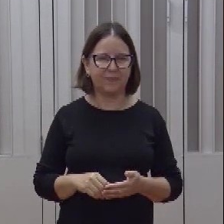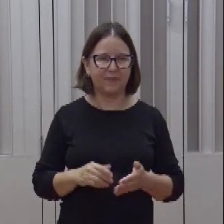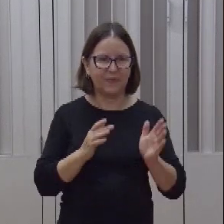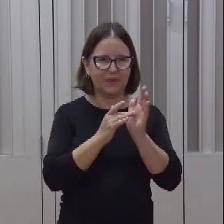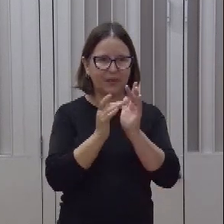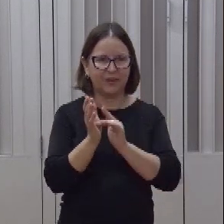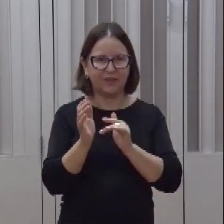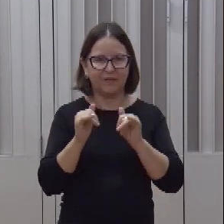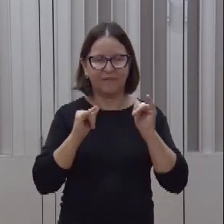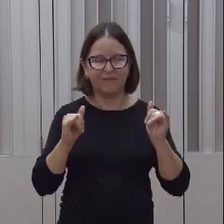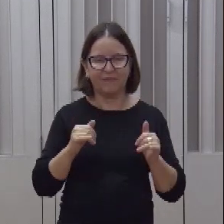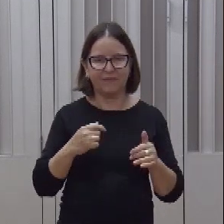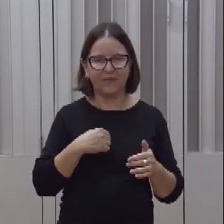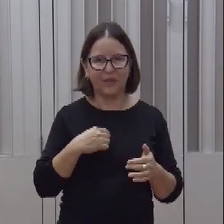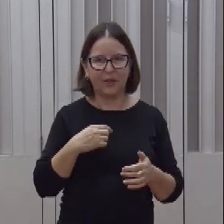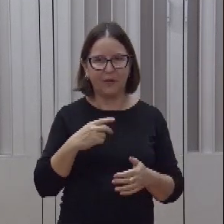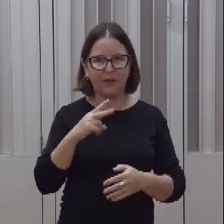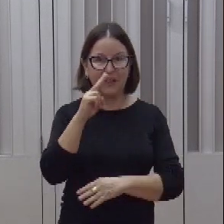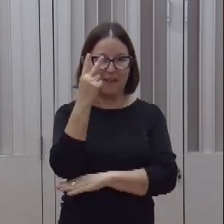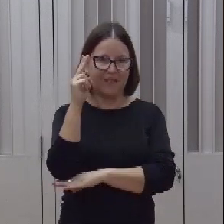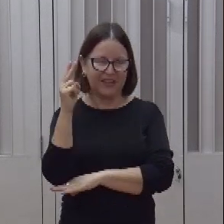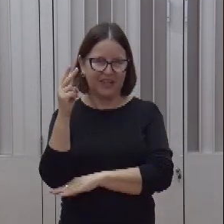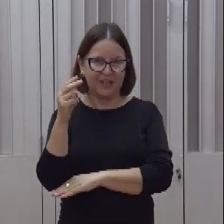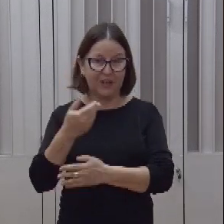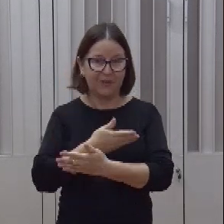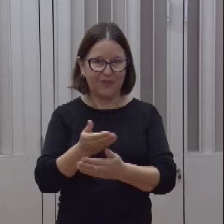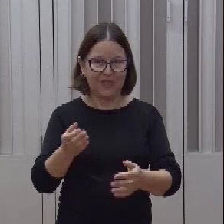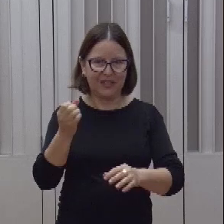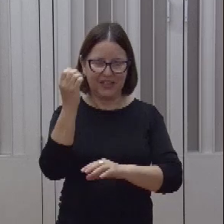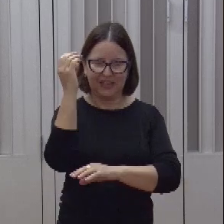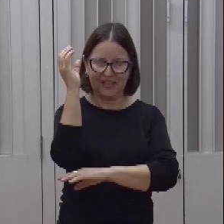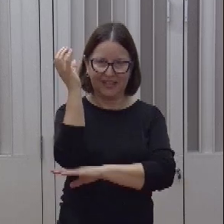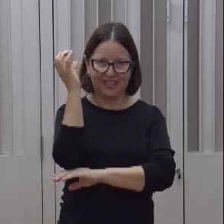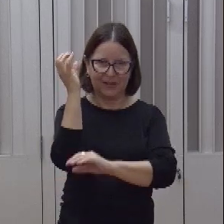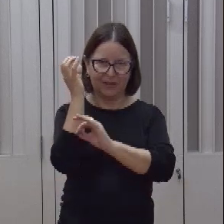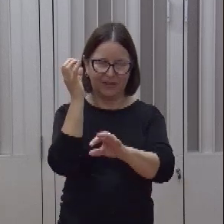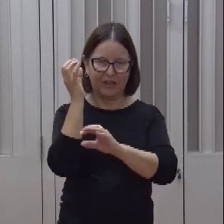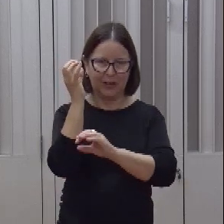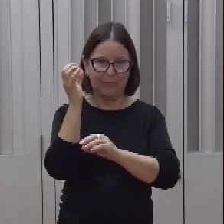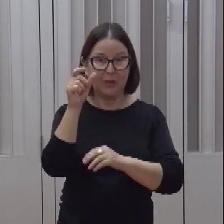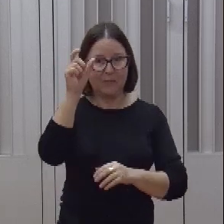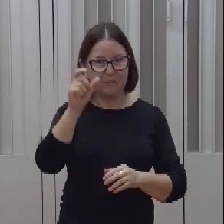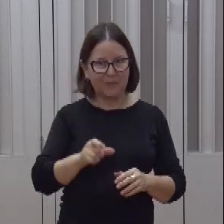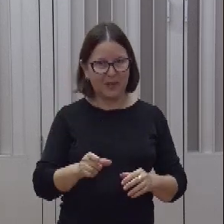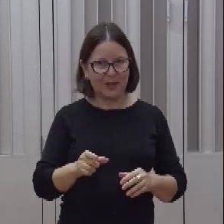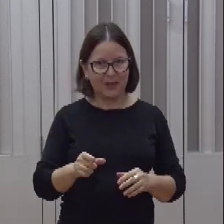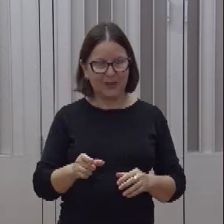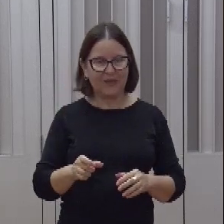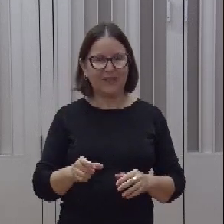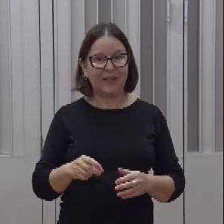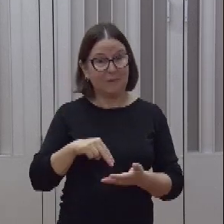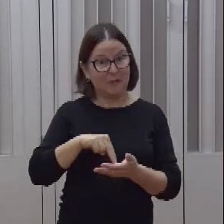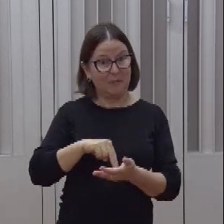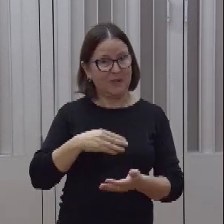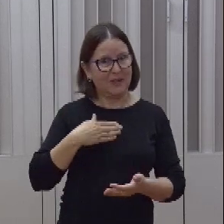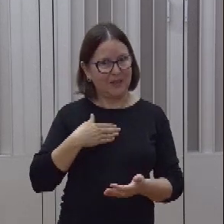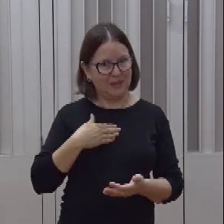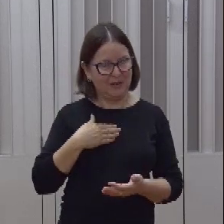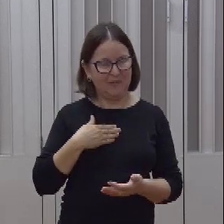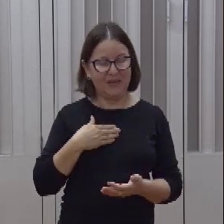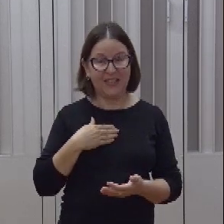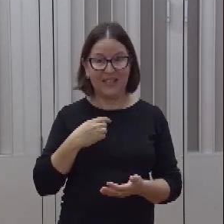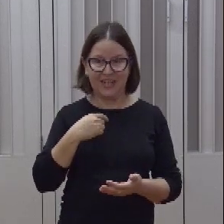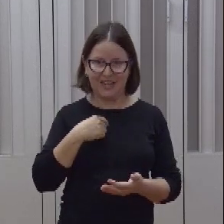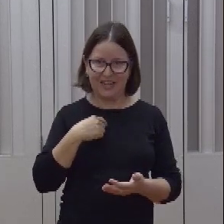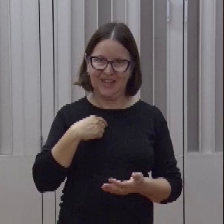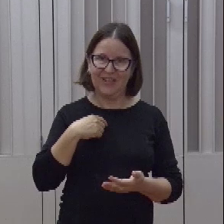videira, vós os ramos. Quem permanece em mim e eu nele, esse dá muito fruto, porque sem